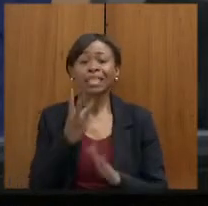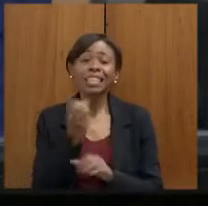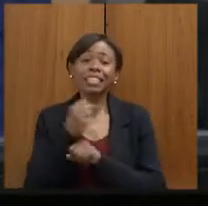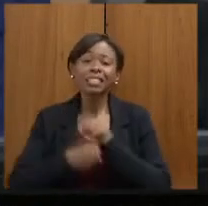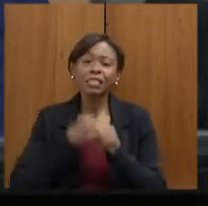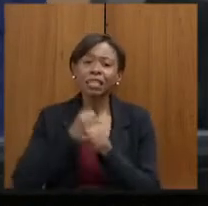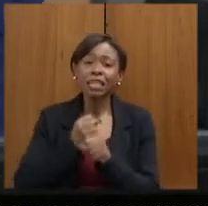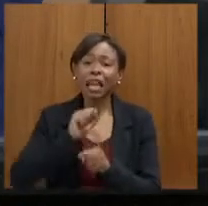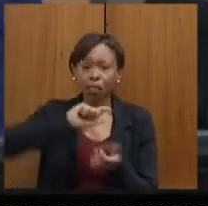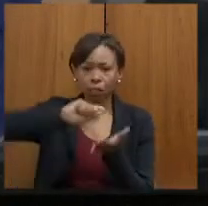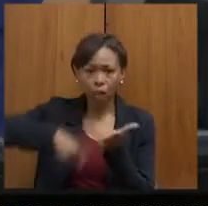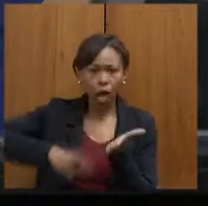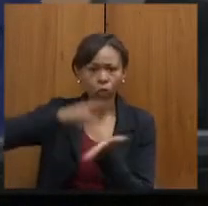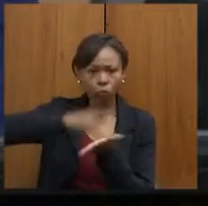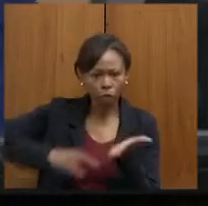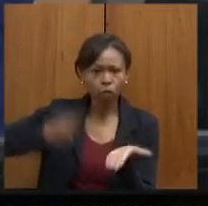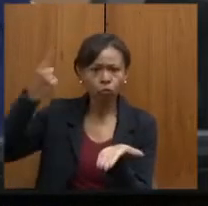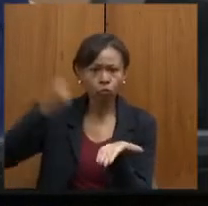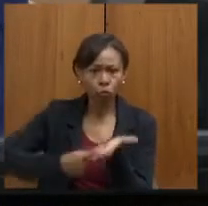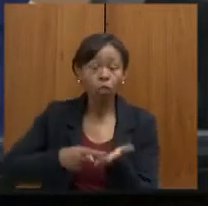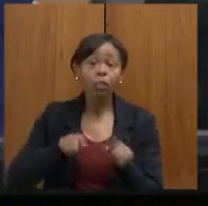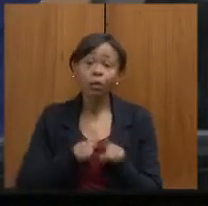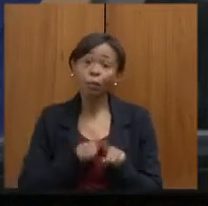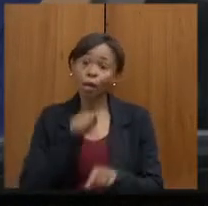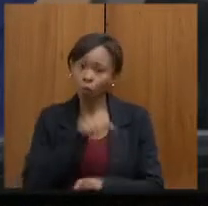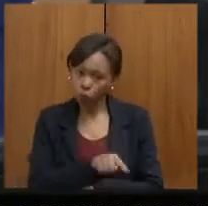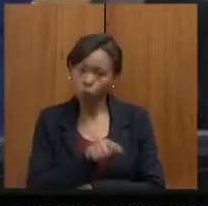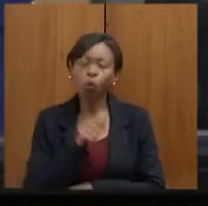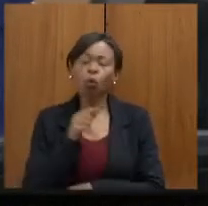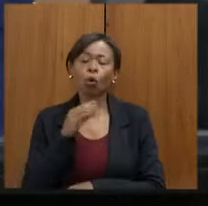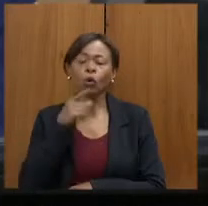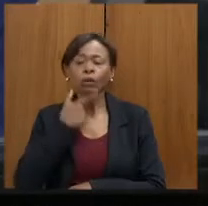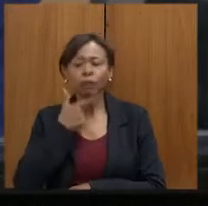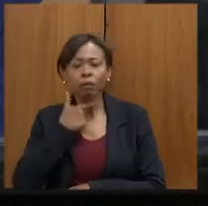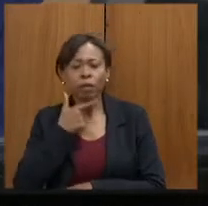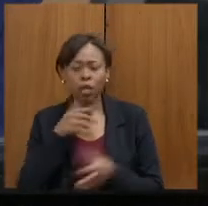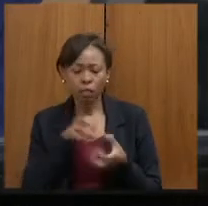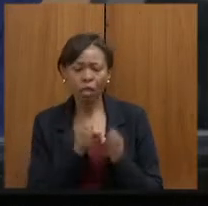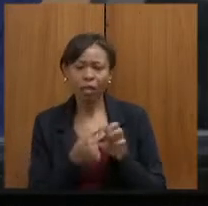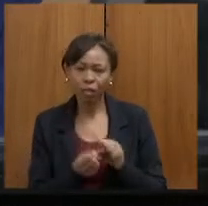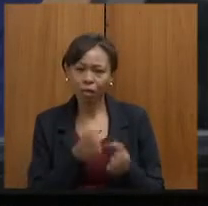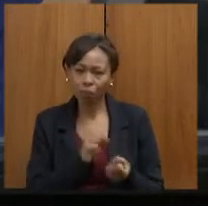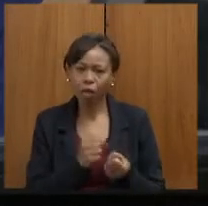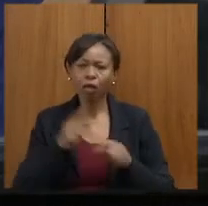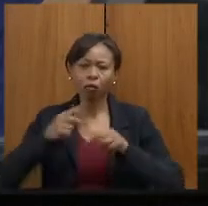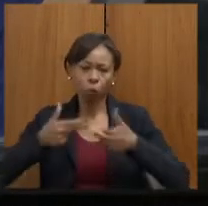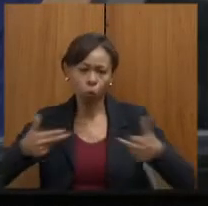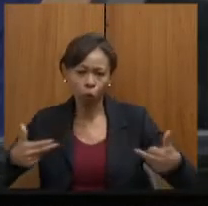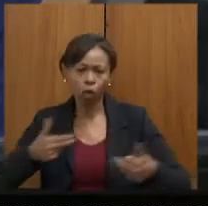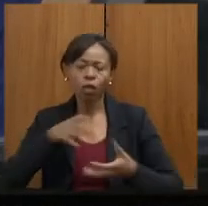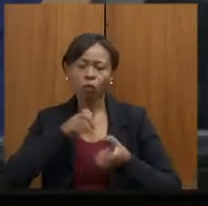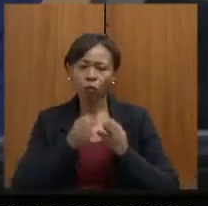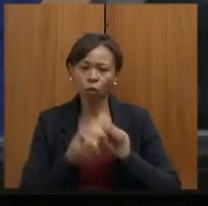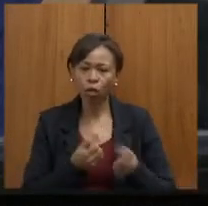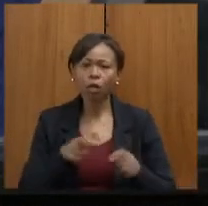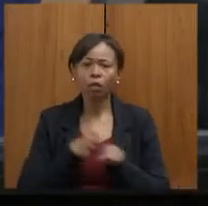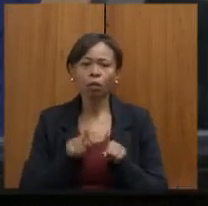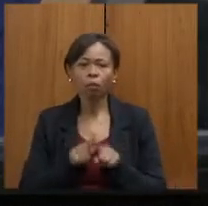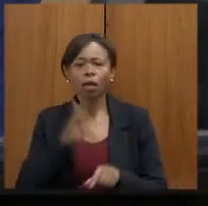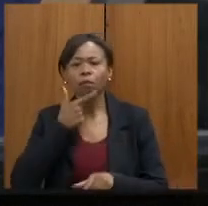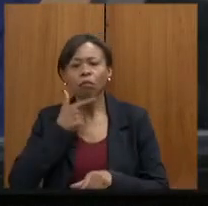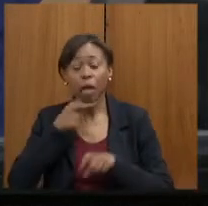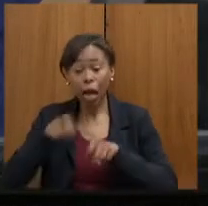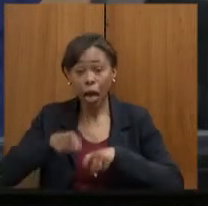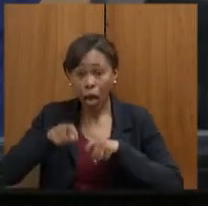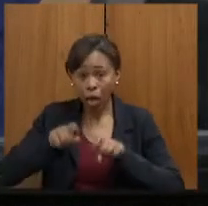termo de compromisso e se inclui Os queijos artesanais em Cruz produtos artesanais Os queijos da agroindústria familiar os produtos da